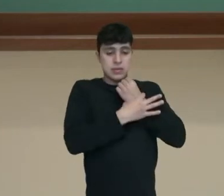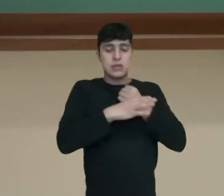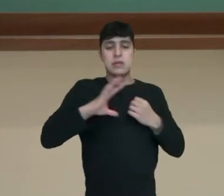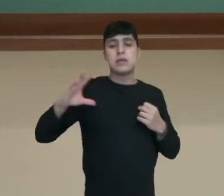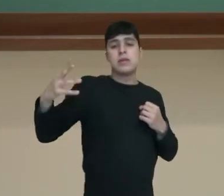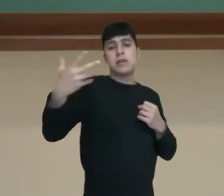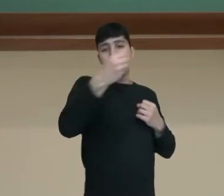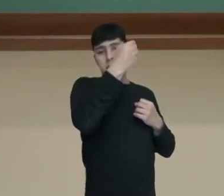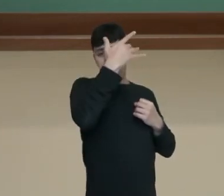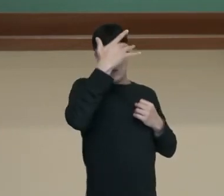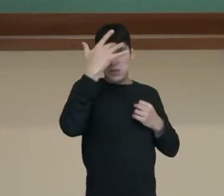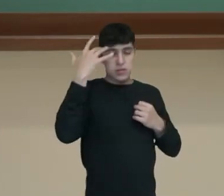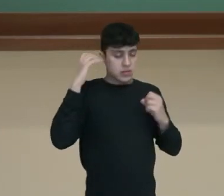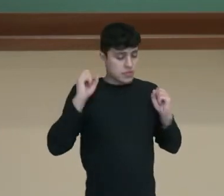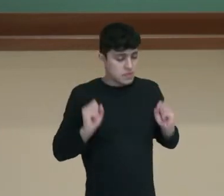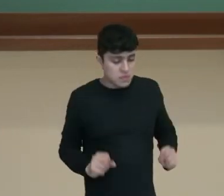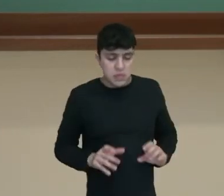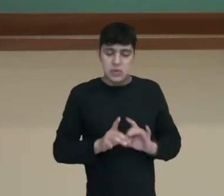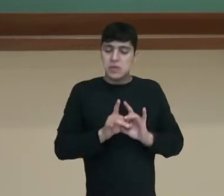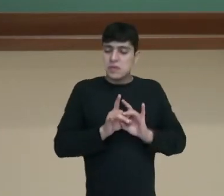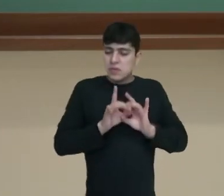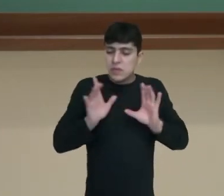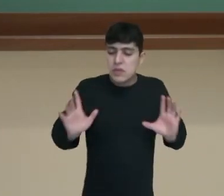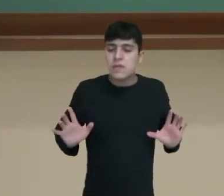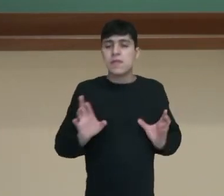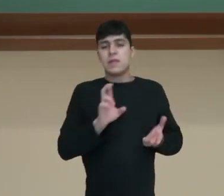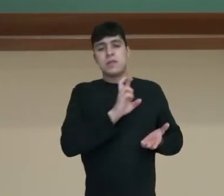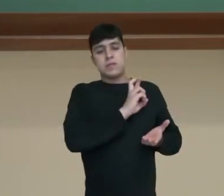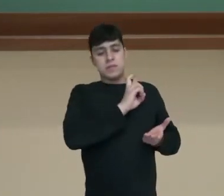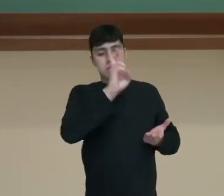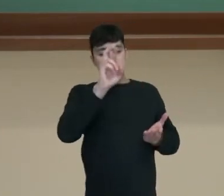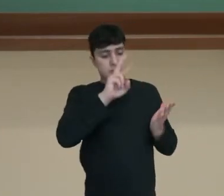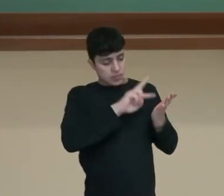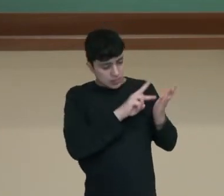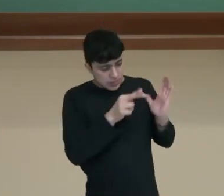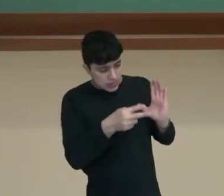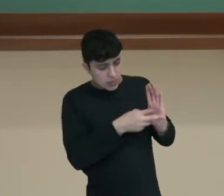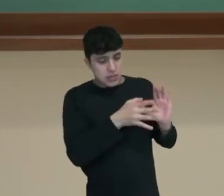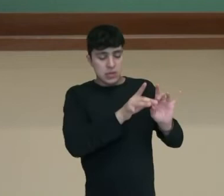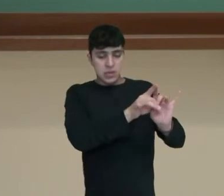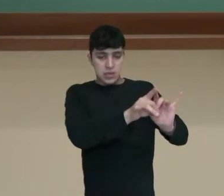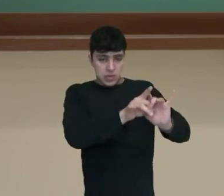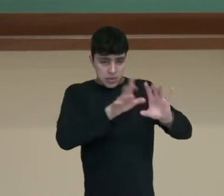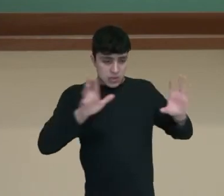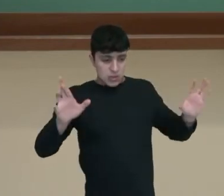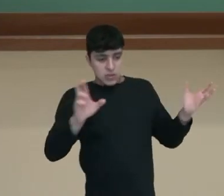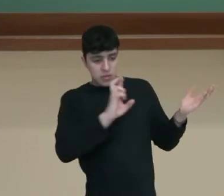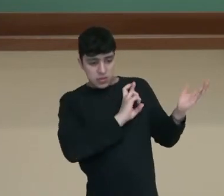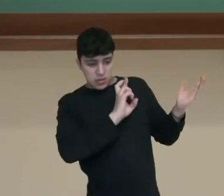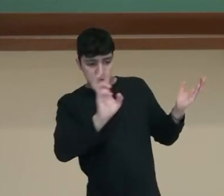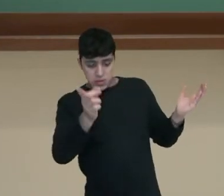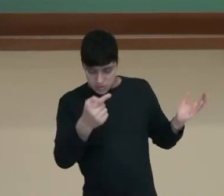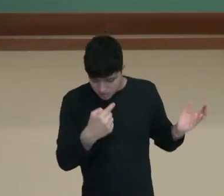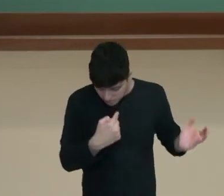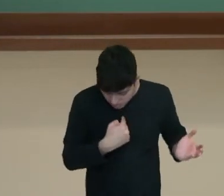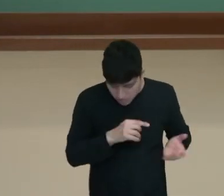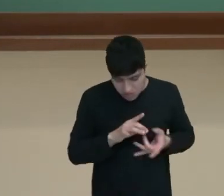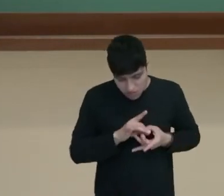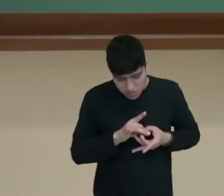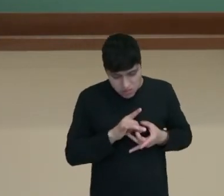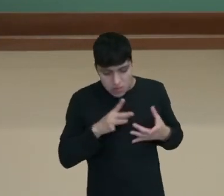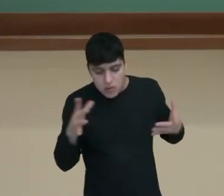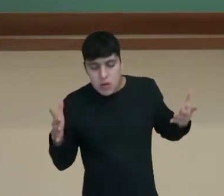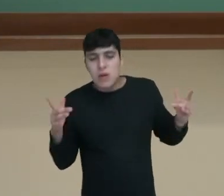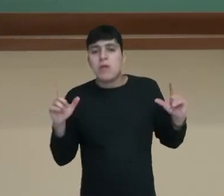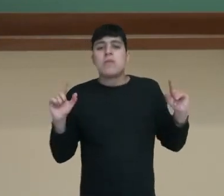ter as religiões qual elas quiserem. Então, a gente está falando de liberdade religiosa. sou livre para ter a religião a